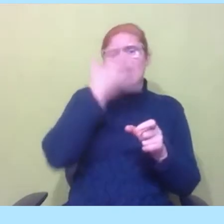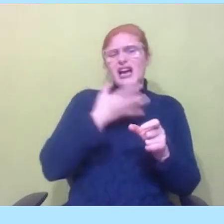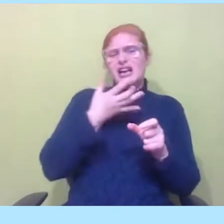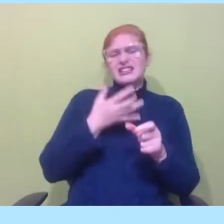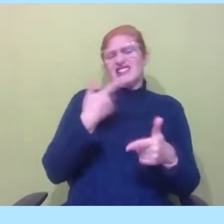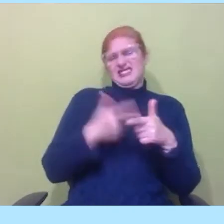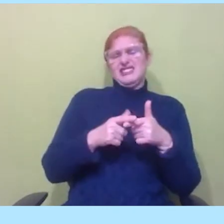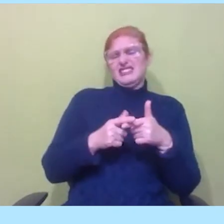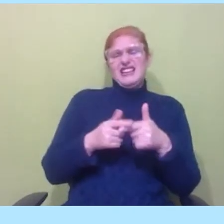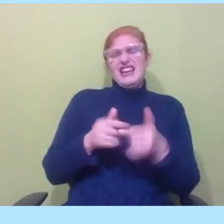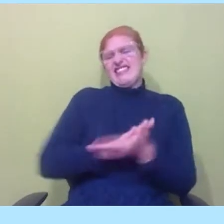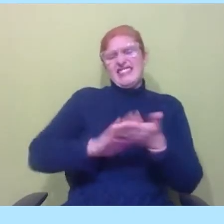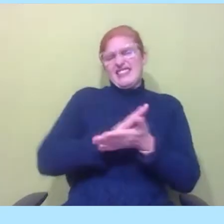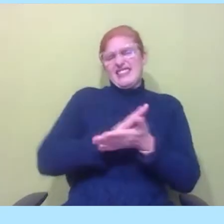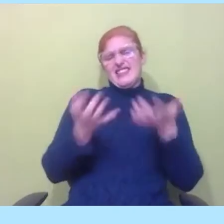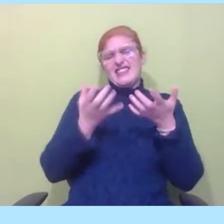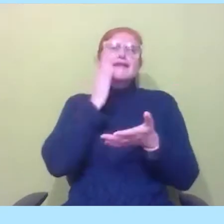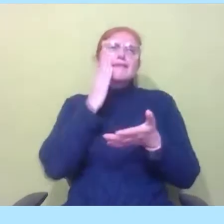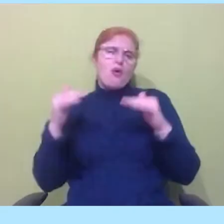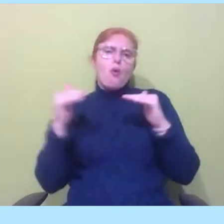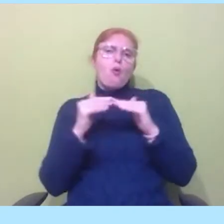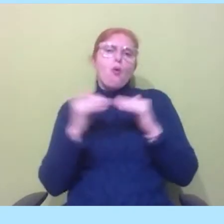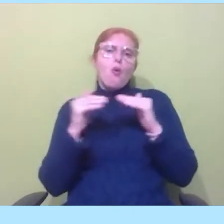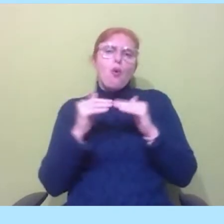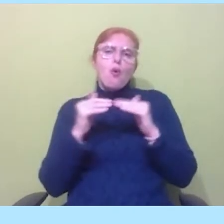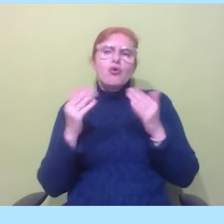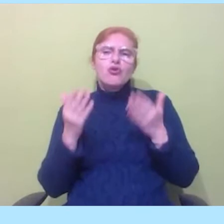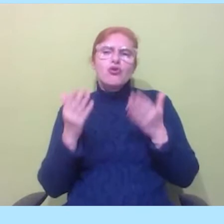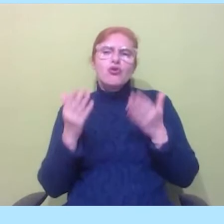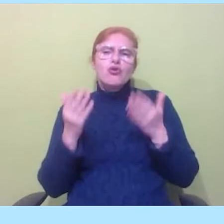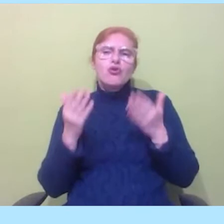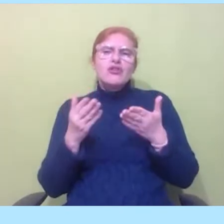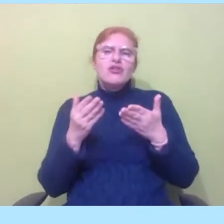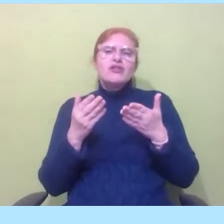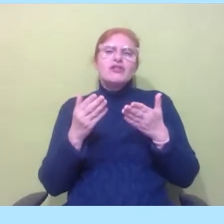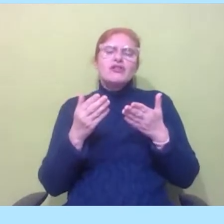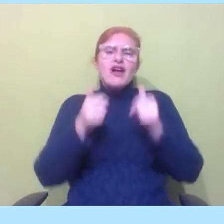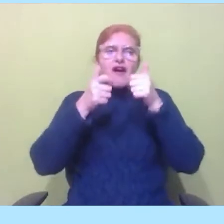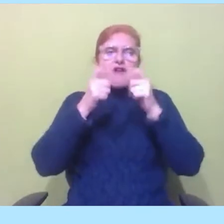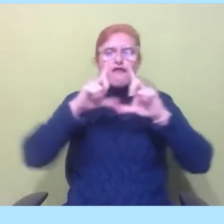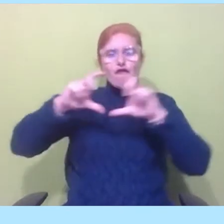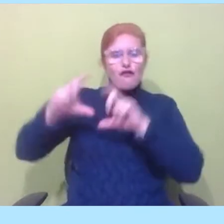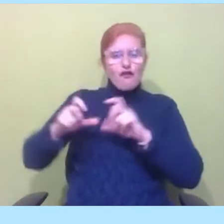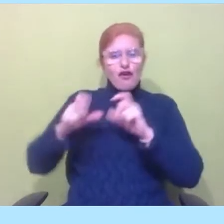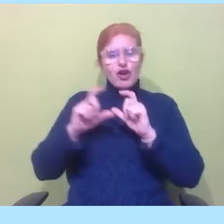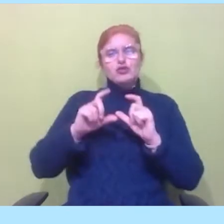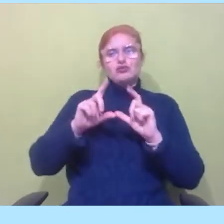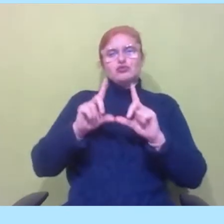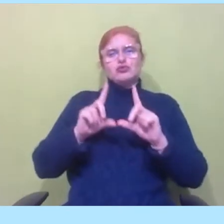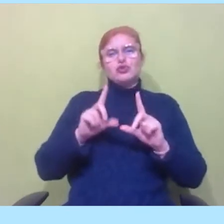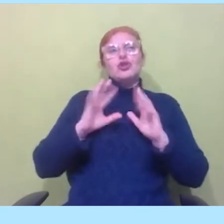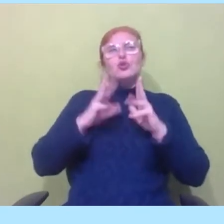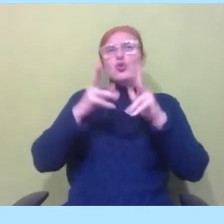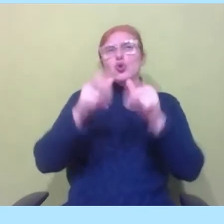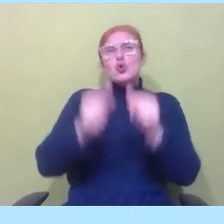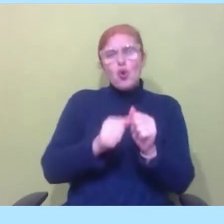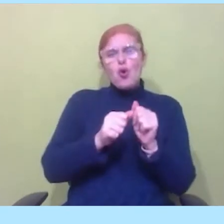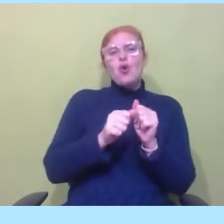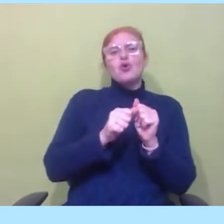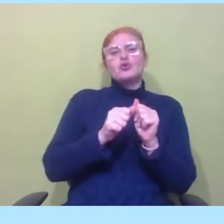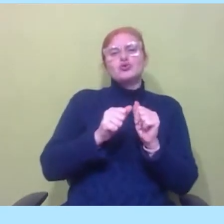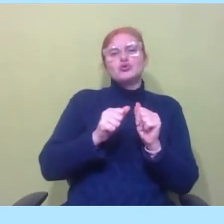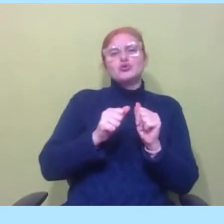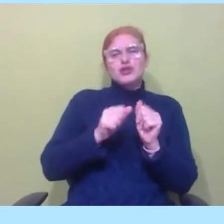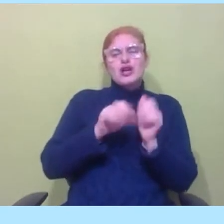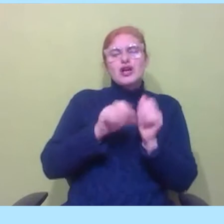eu concordar de subir todas as minhas fotos para o Google, né? Para o Google Fotos. Imagina, facilita a minha vida. E como é